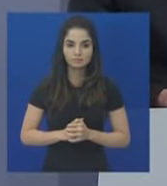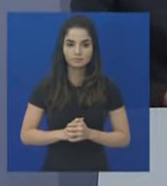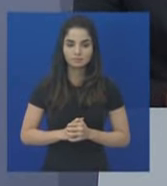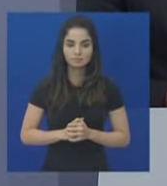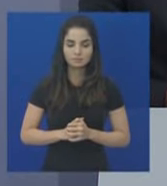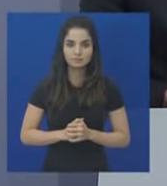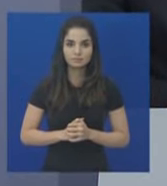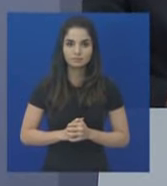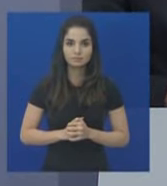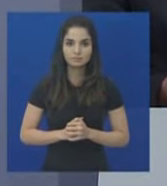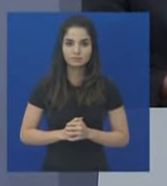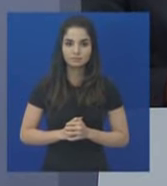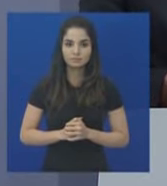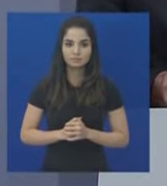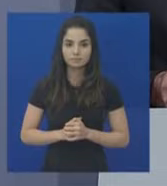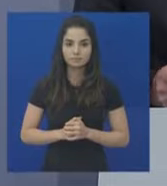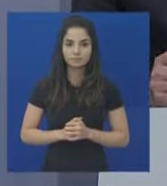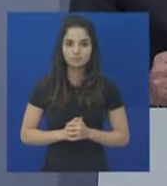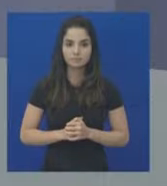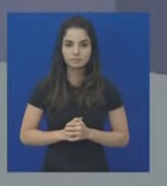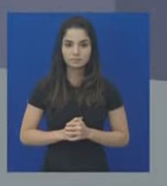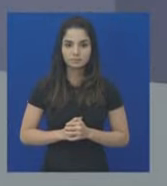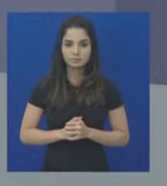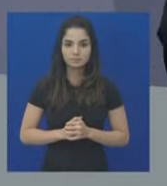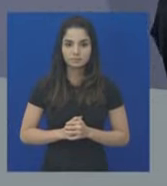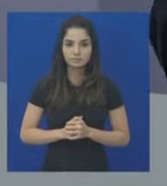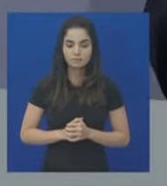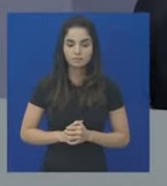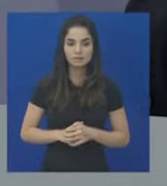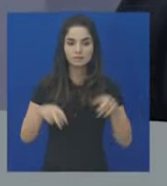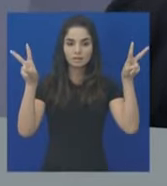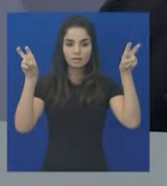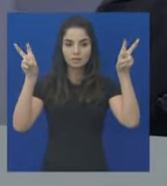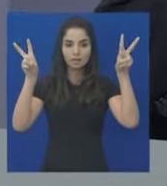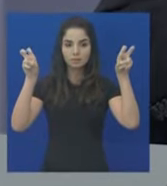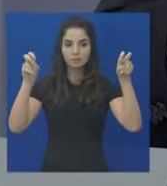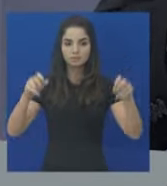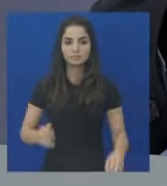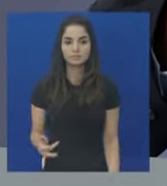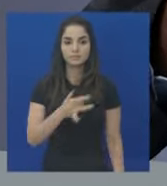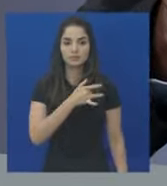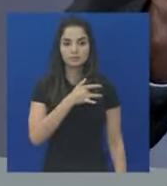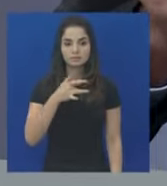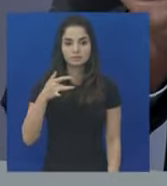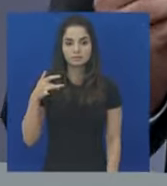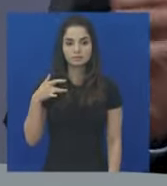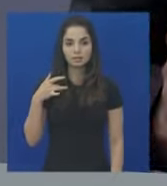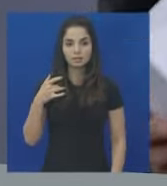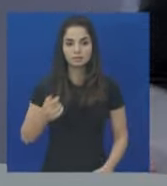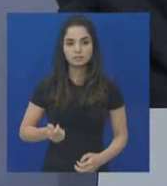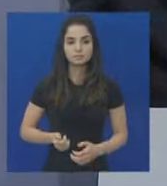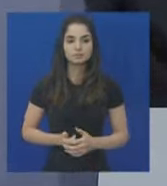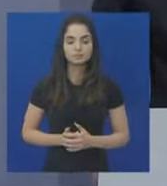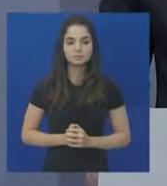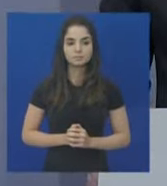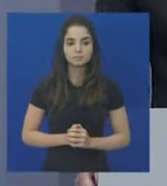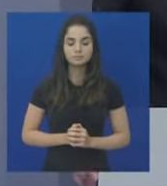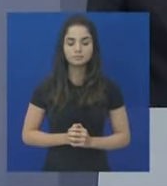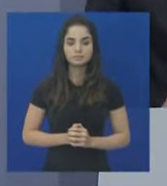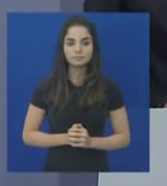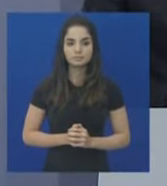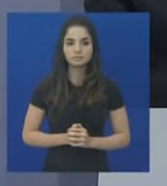Aqui está o tema, saúde. E agora,